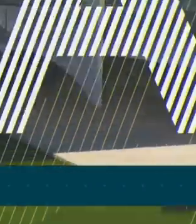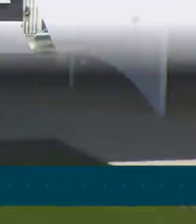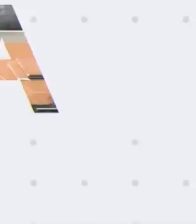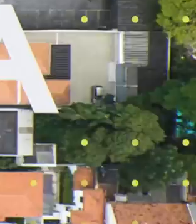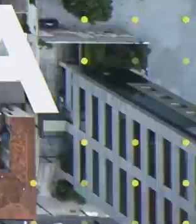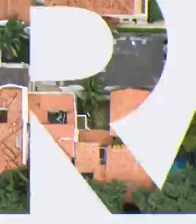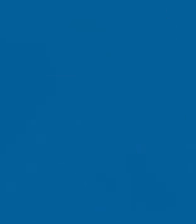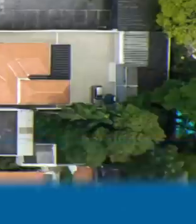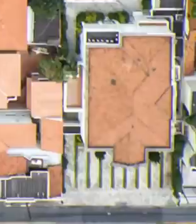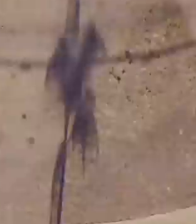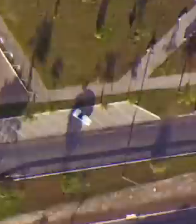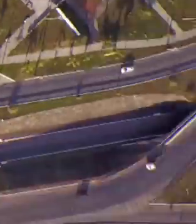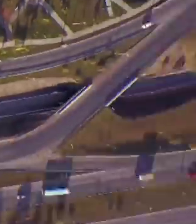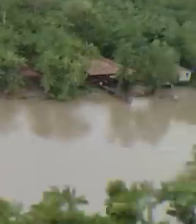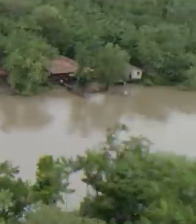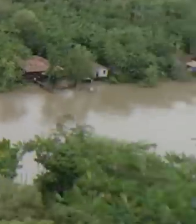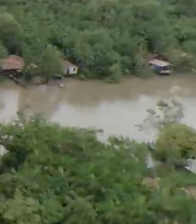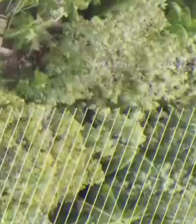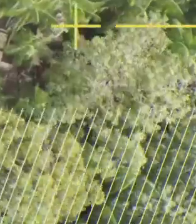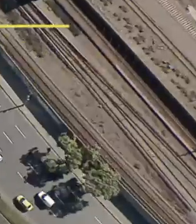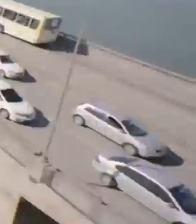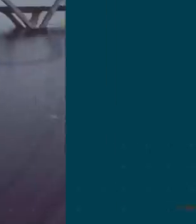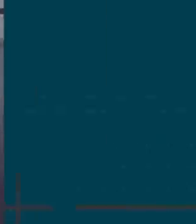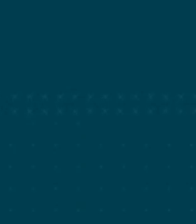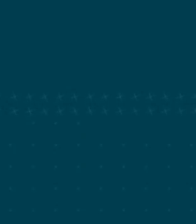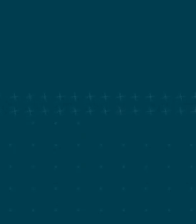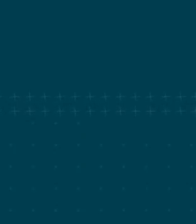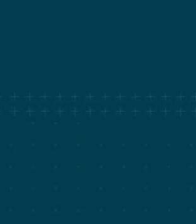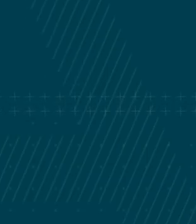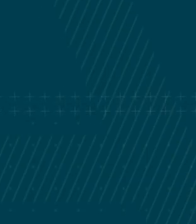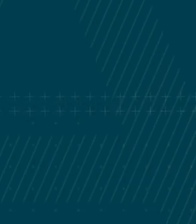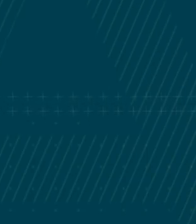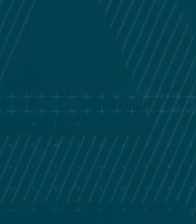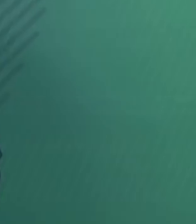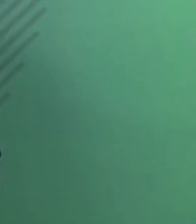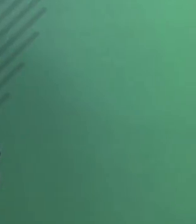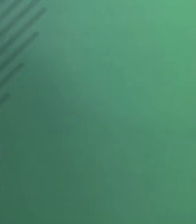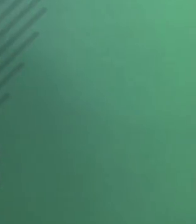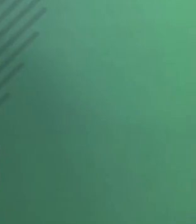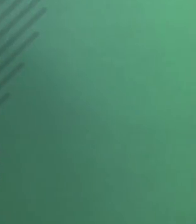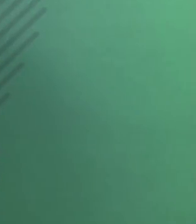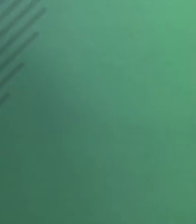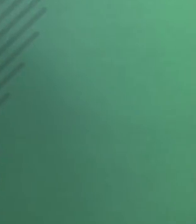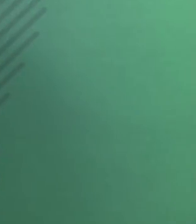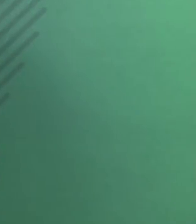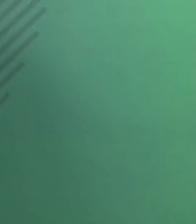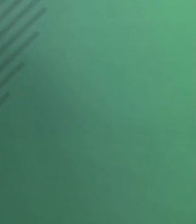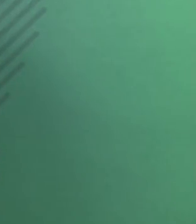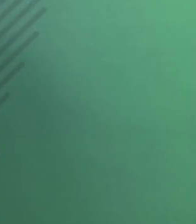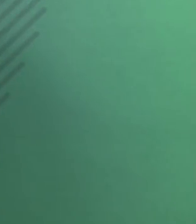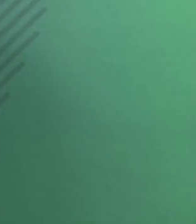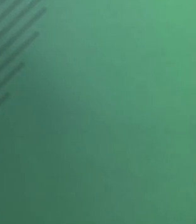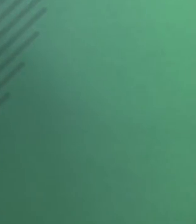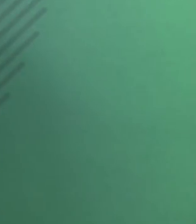sua oponente acho que hoje temos temos mais gente aqui